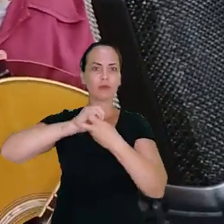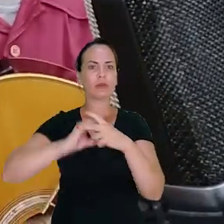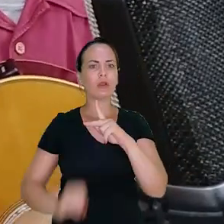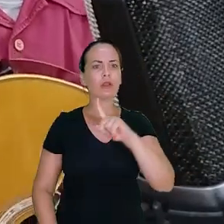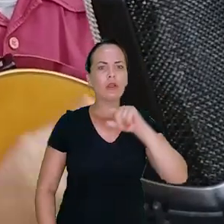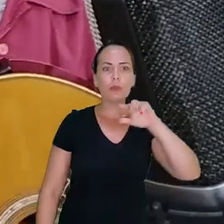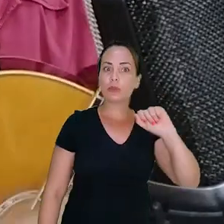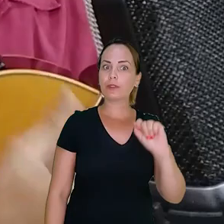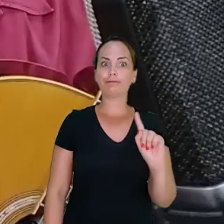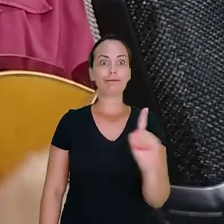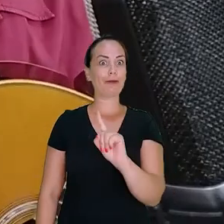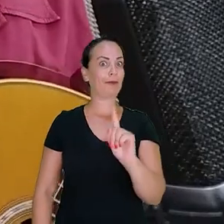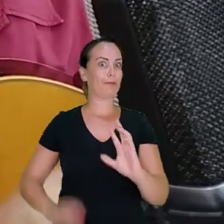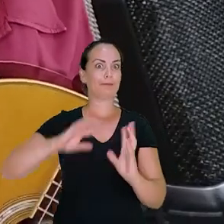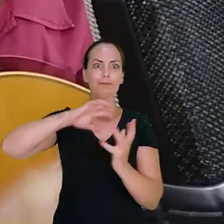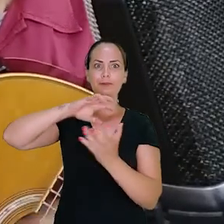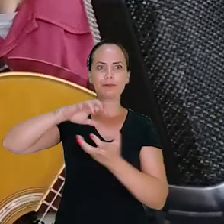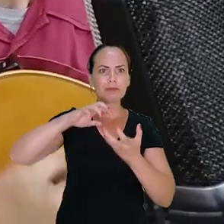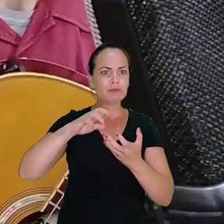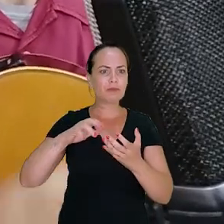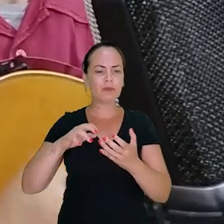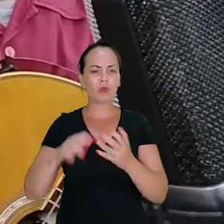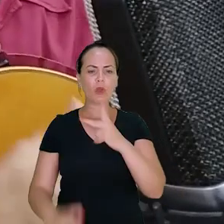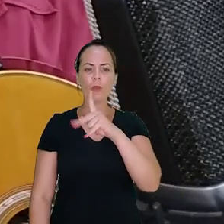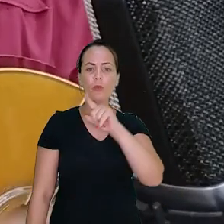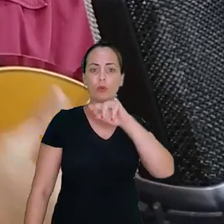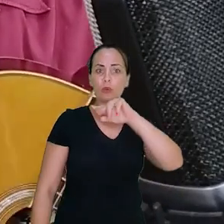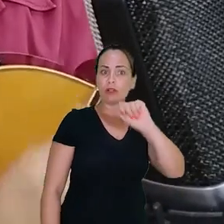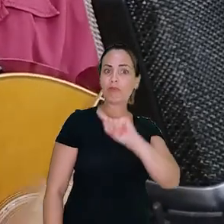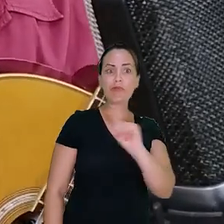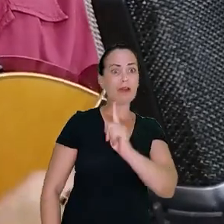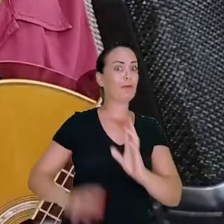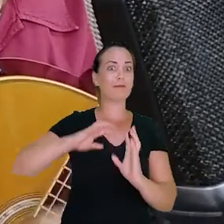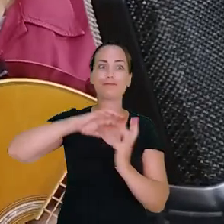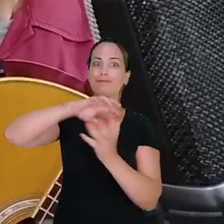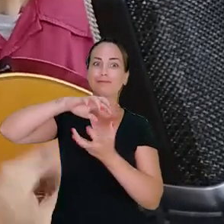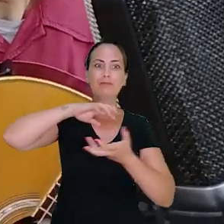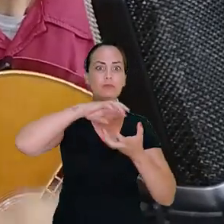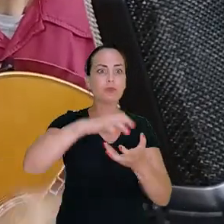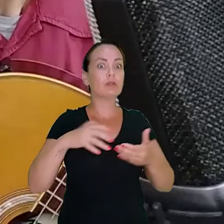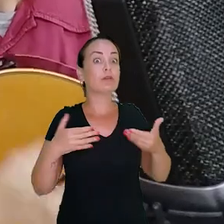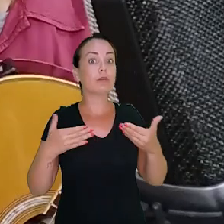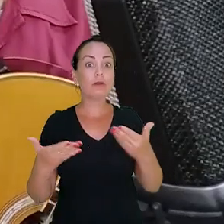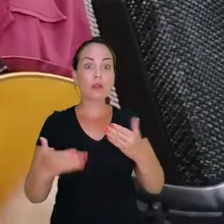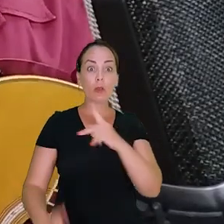e o Plutão? É um planeta não. Mas e o Plutão? É um planeta não.